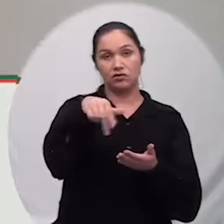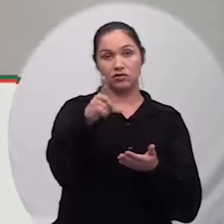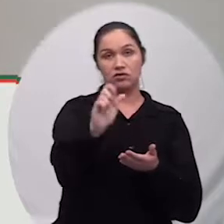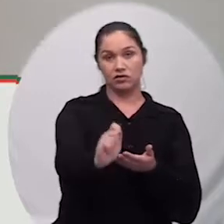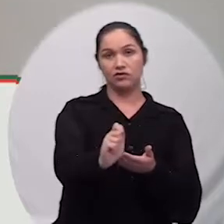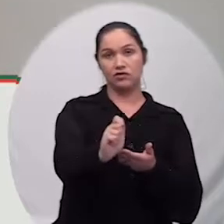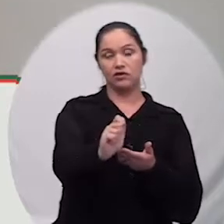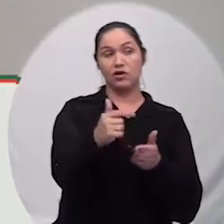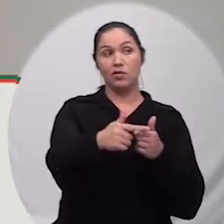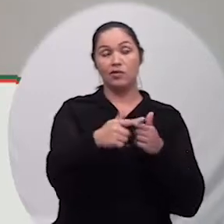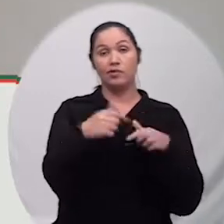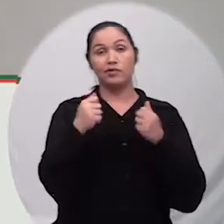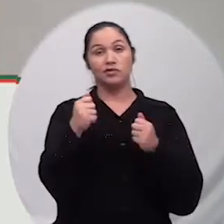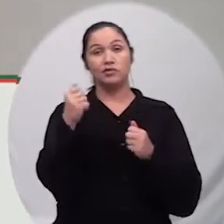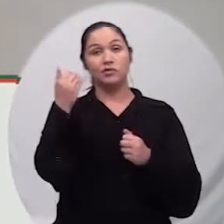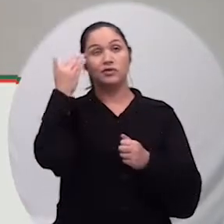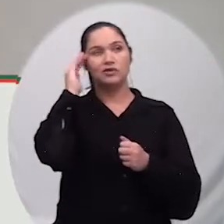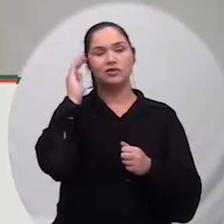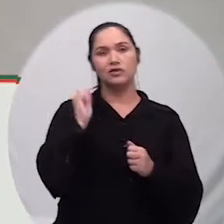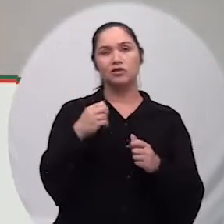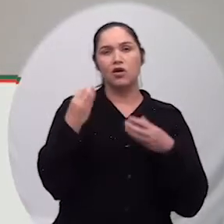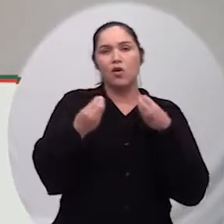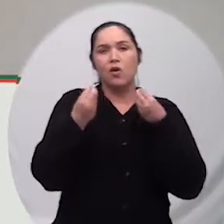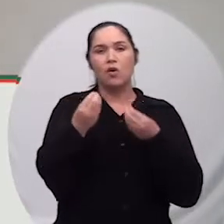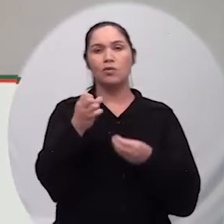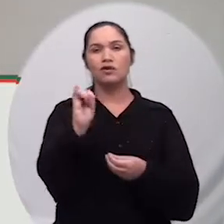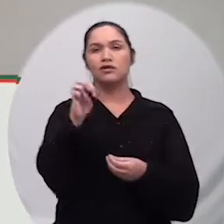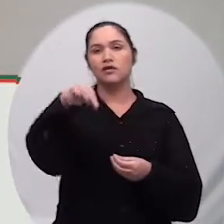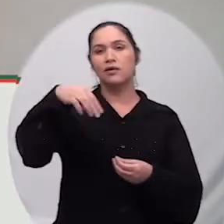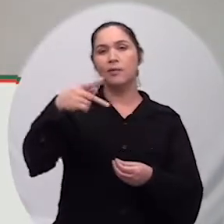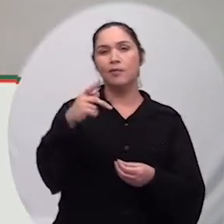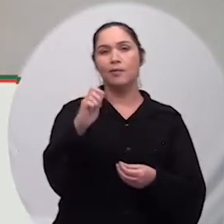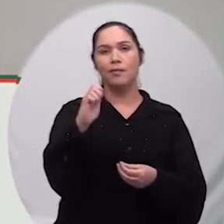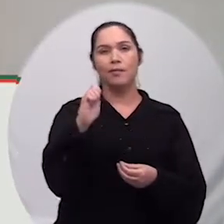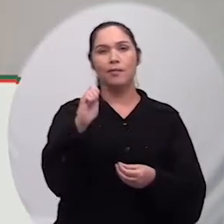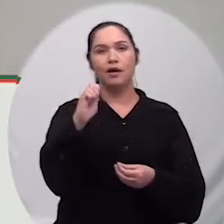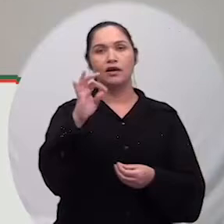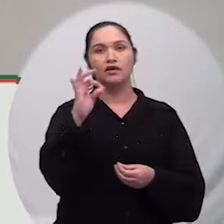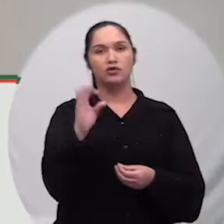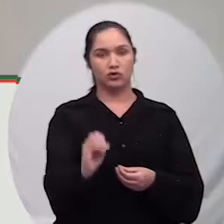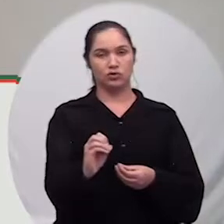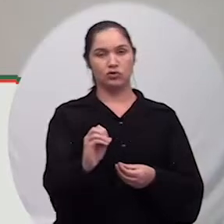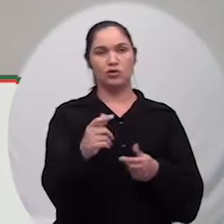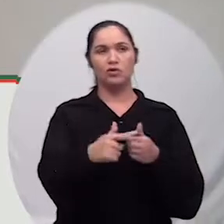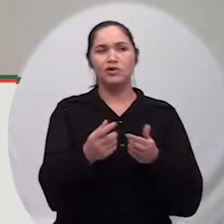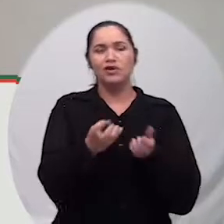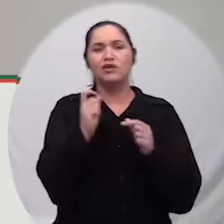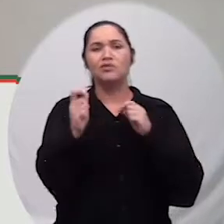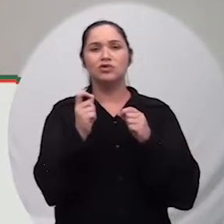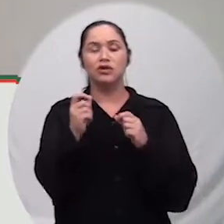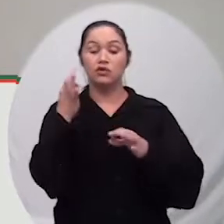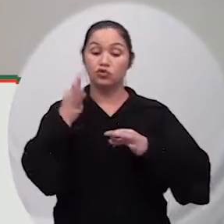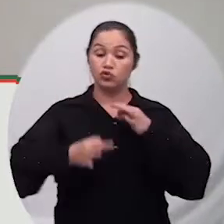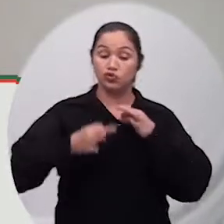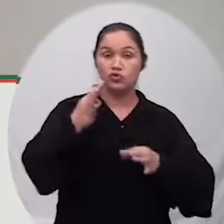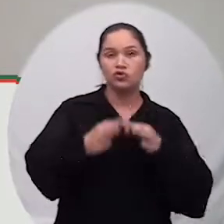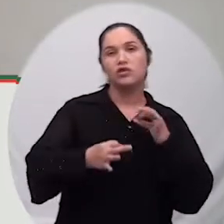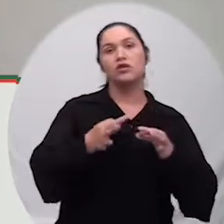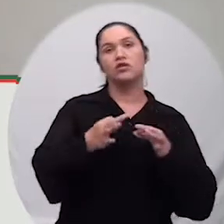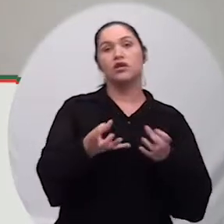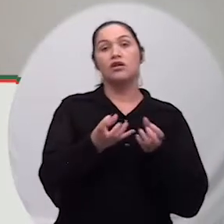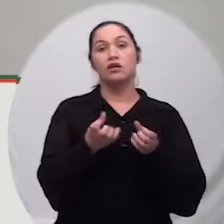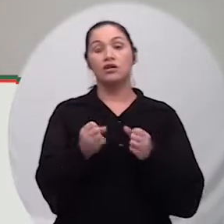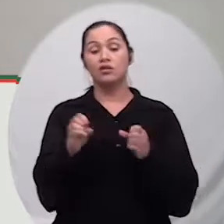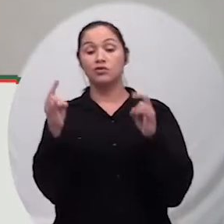né? Já que o nosso intuito, vereador Toninho, é simplesmente uma questão de fazer justiça a essas entidades.